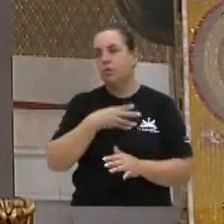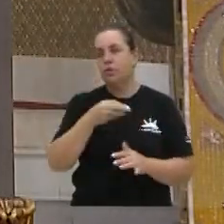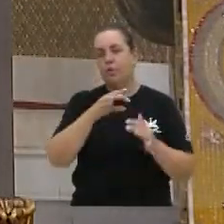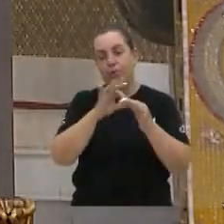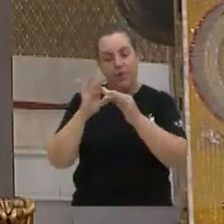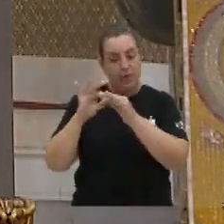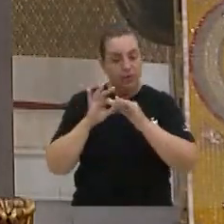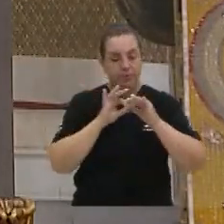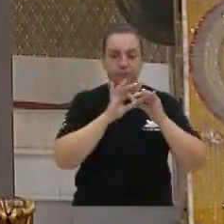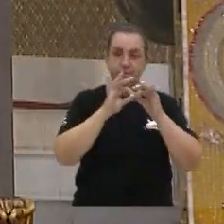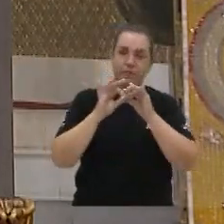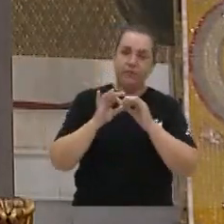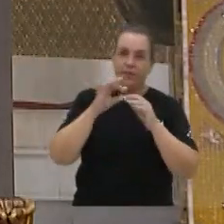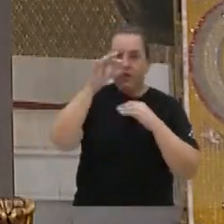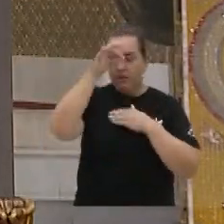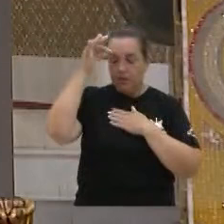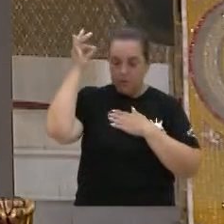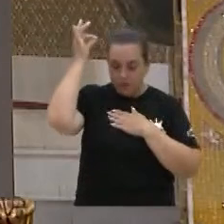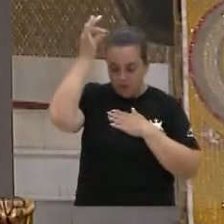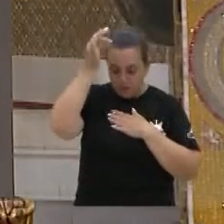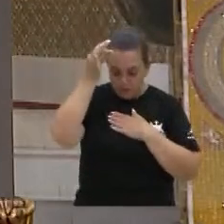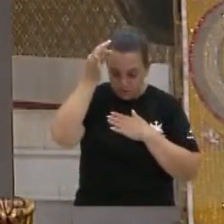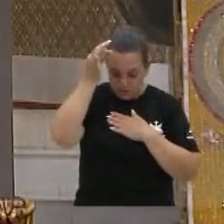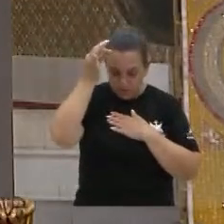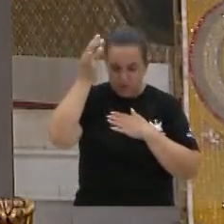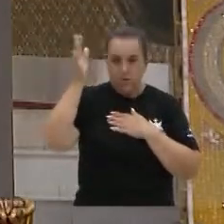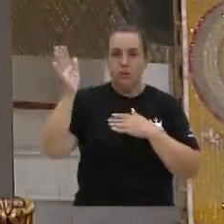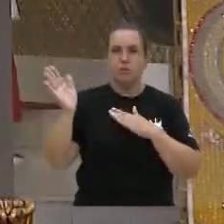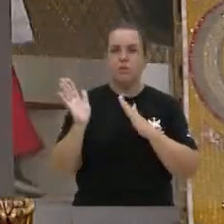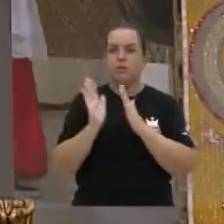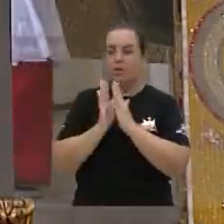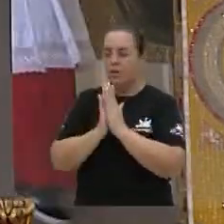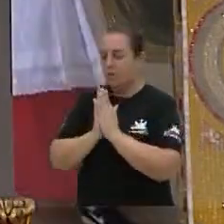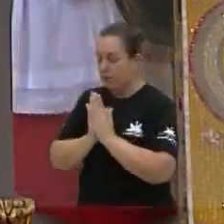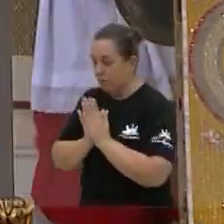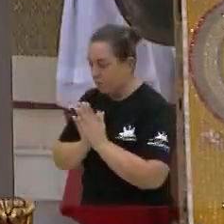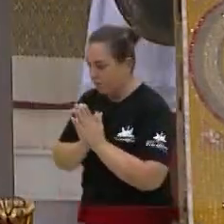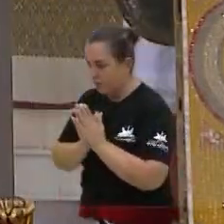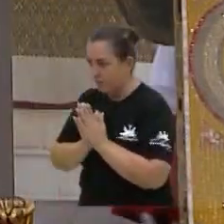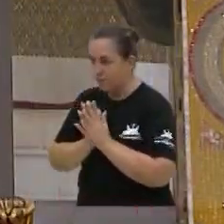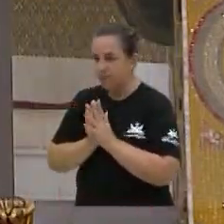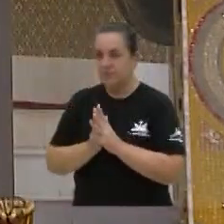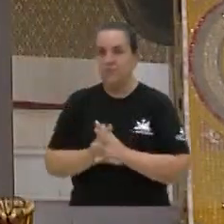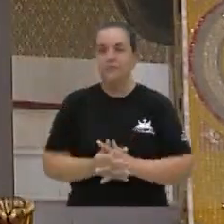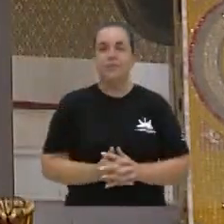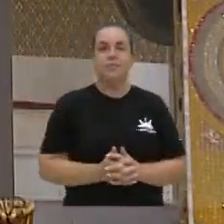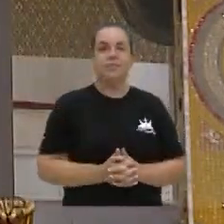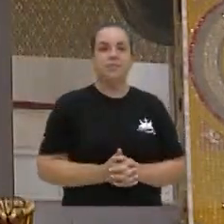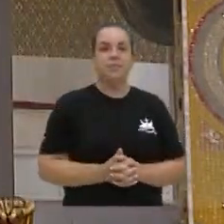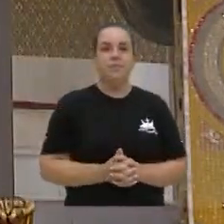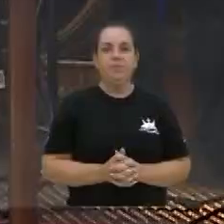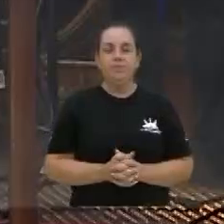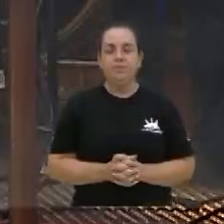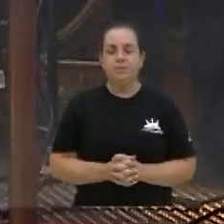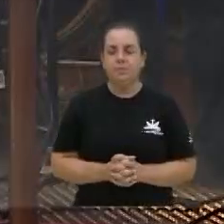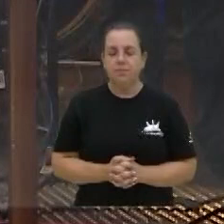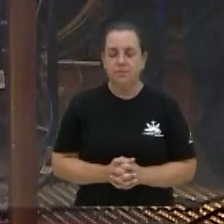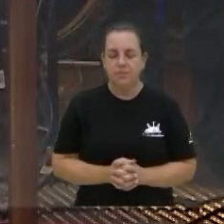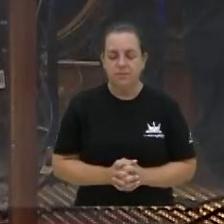Cristo, vosso Filho, na unidade do Espírito Santo.